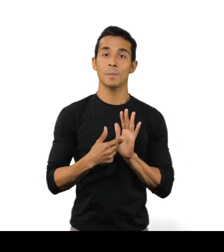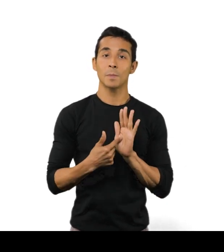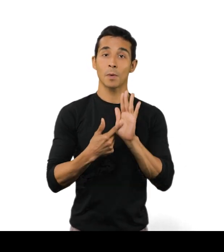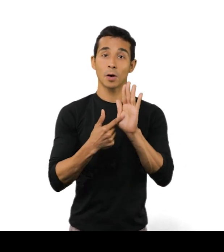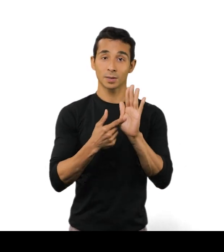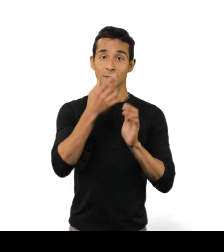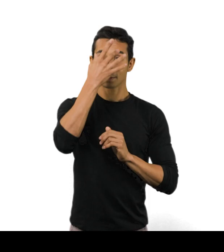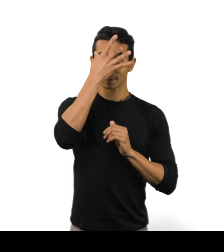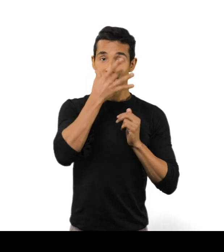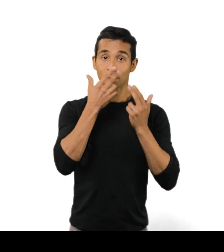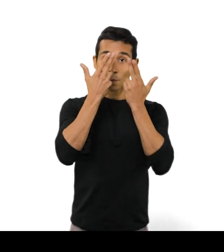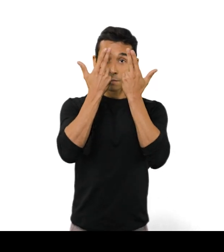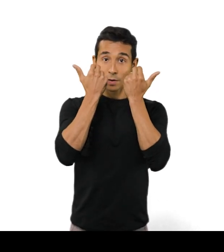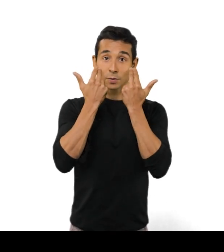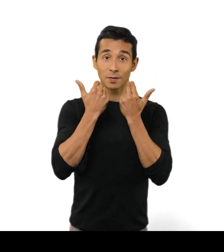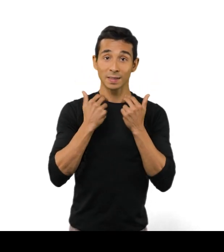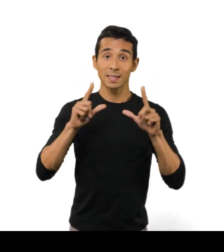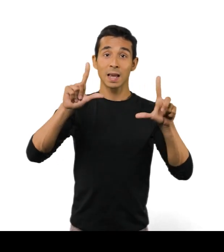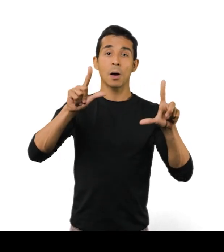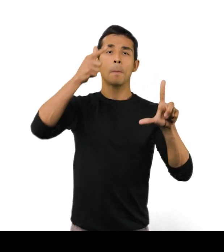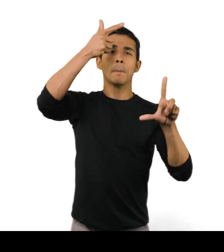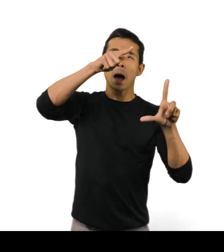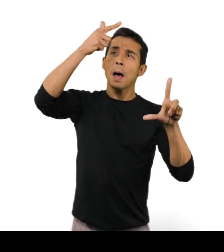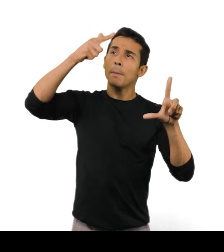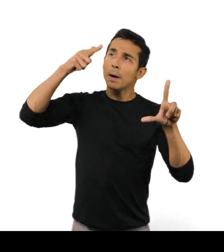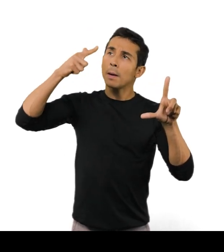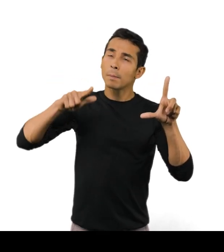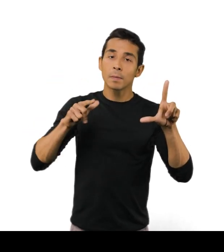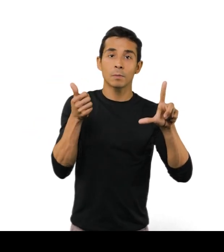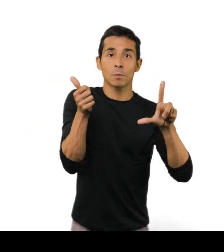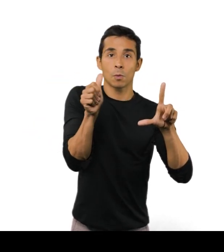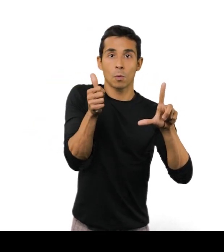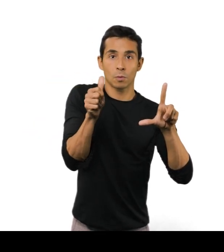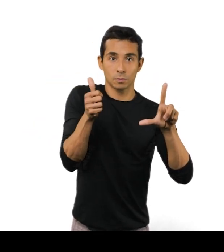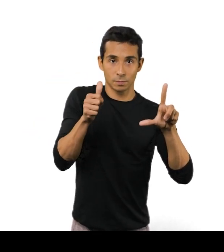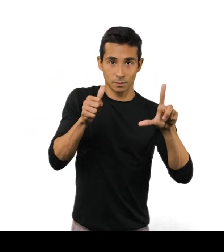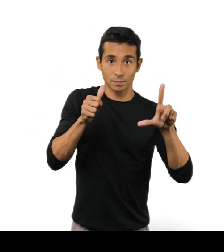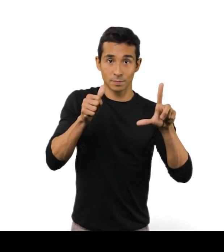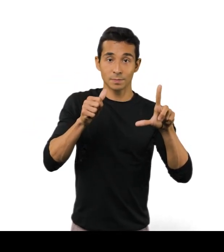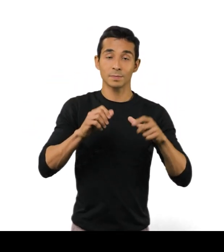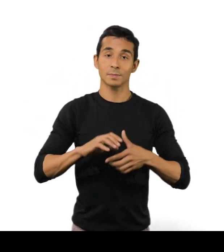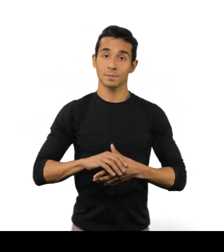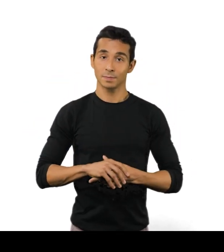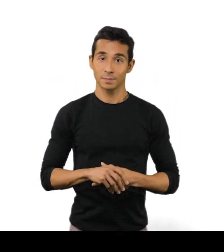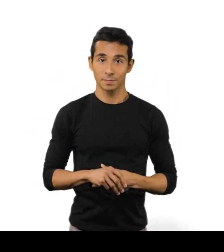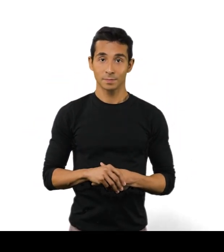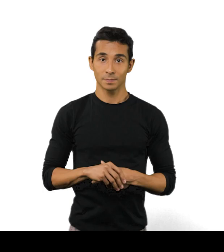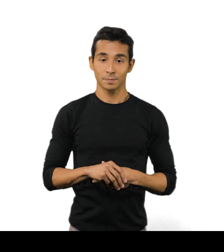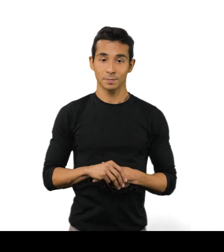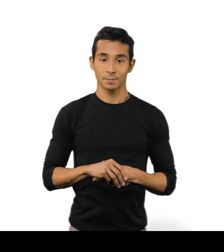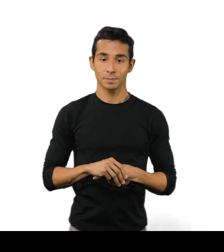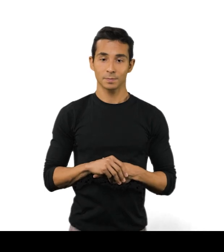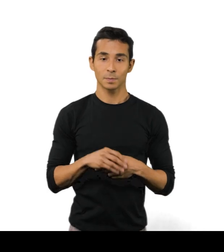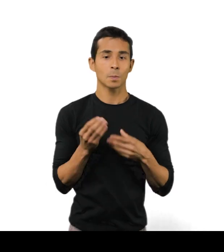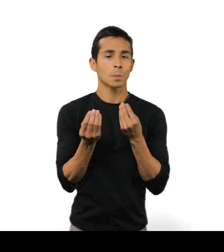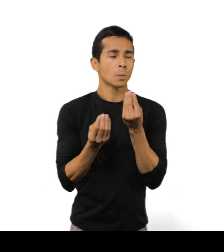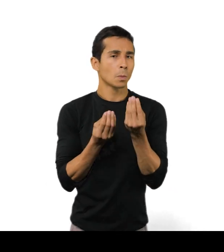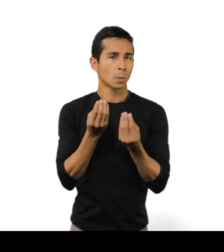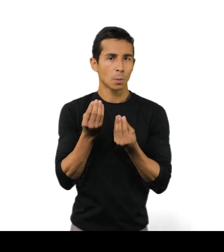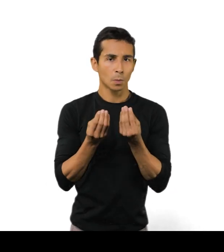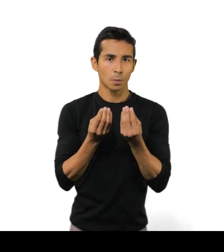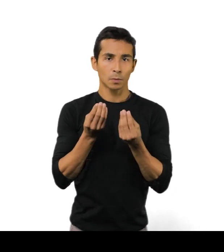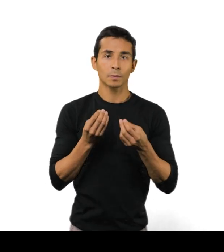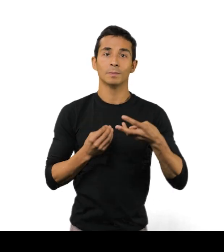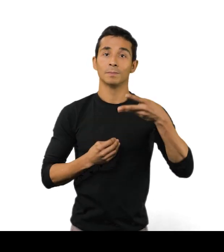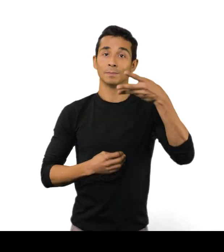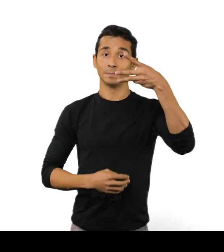tem a representação da pintura facial aplicada 11 vezes sobre o papel de amoreira. O